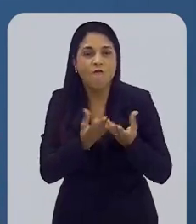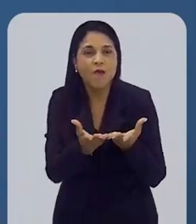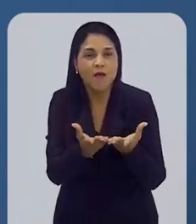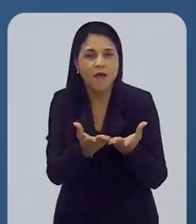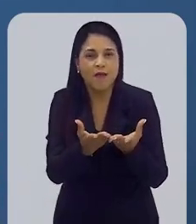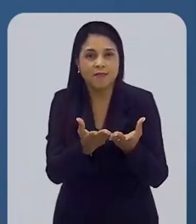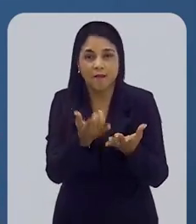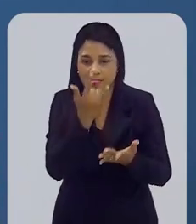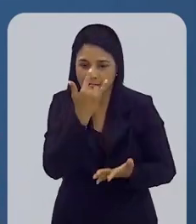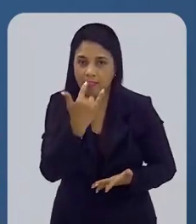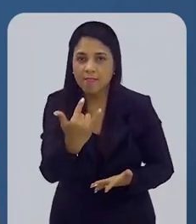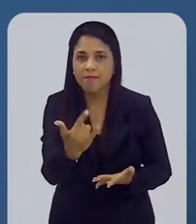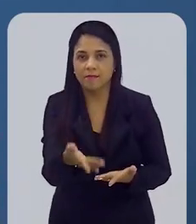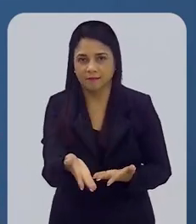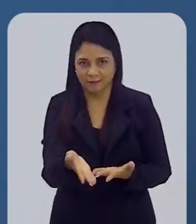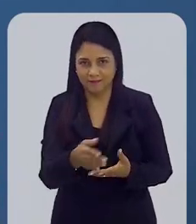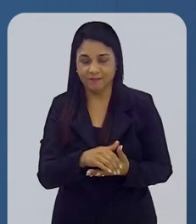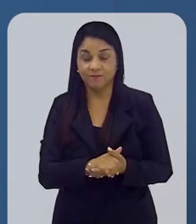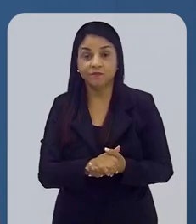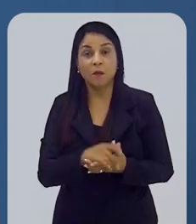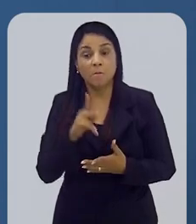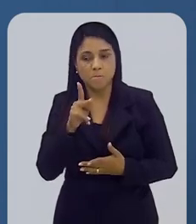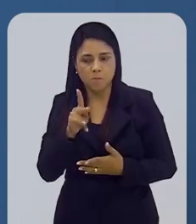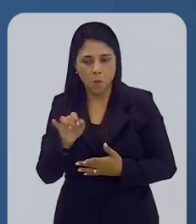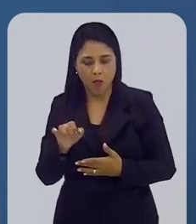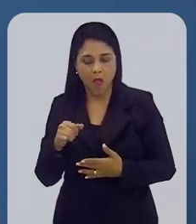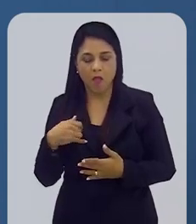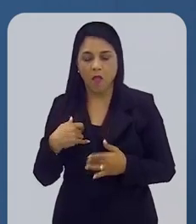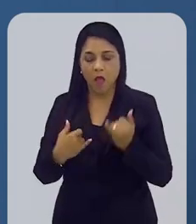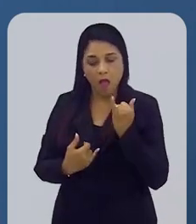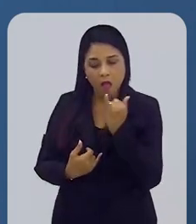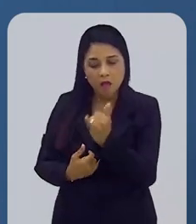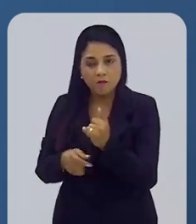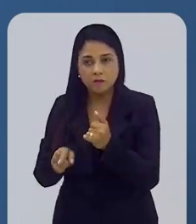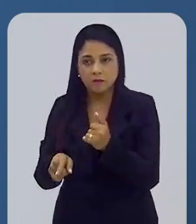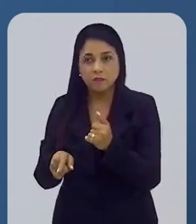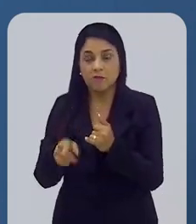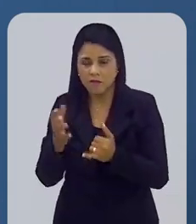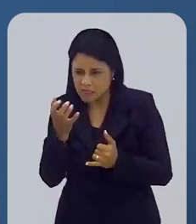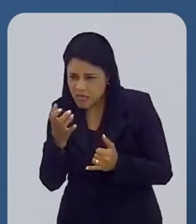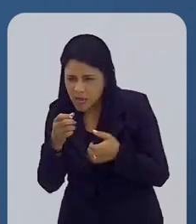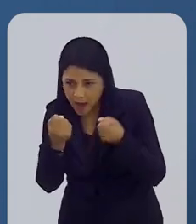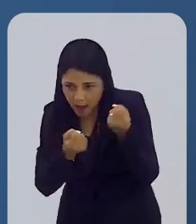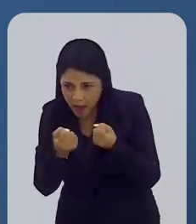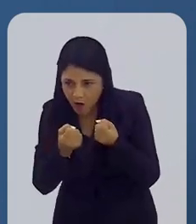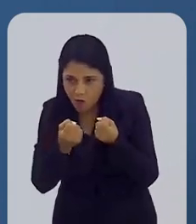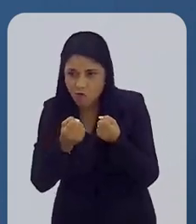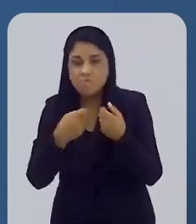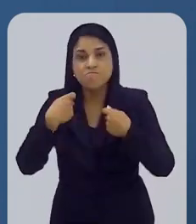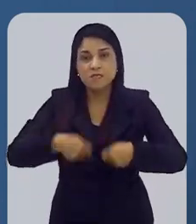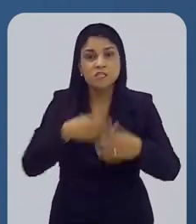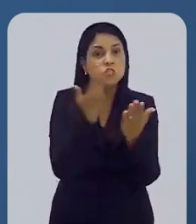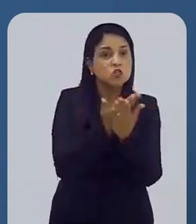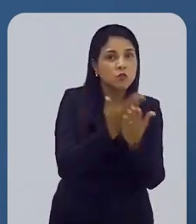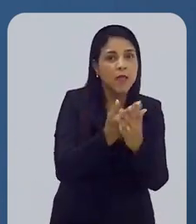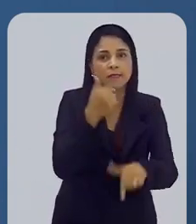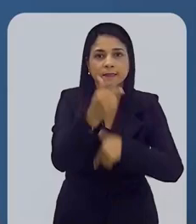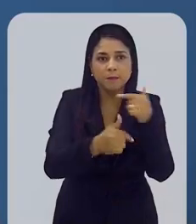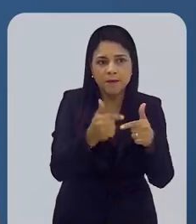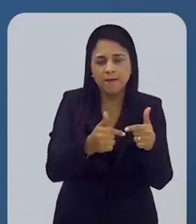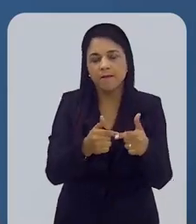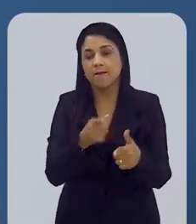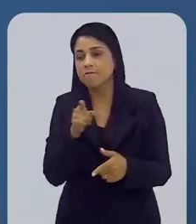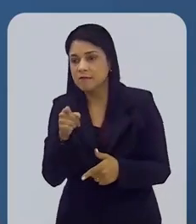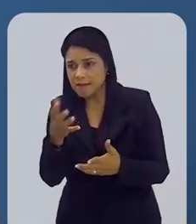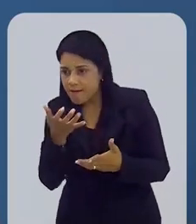muito atraente para cada um deles. E o meu pai ficava o tempo todo: se você quer ter aquele carro na vida, você tem que estudar e